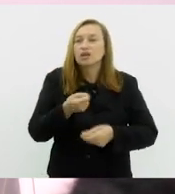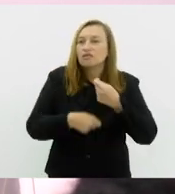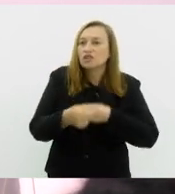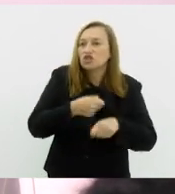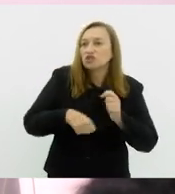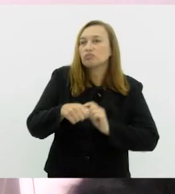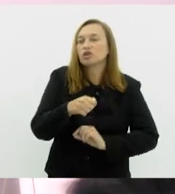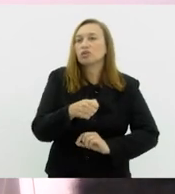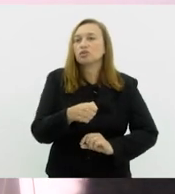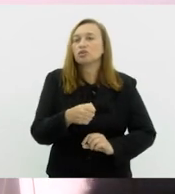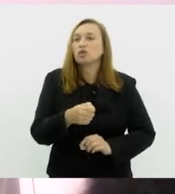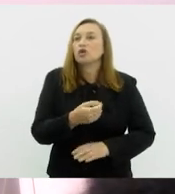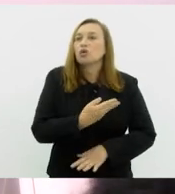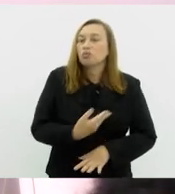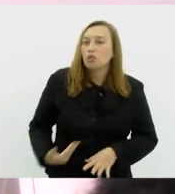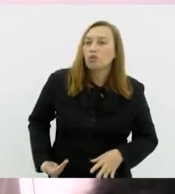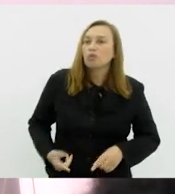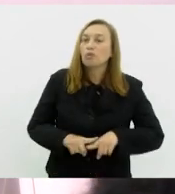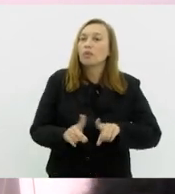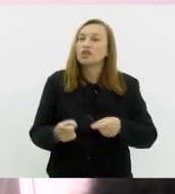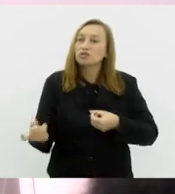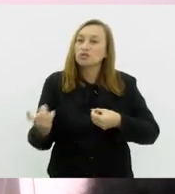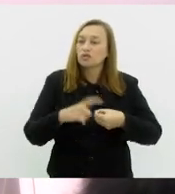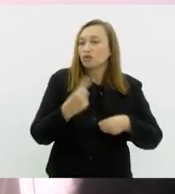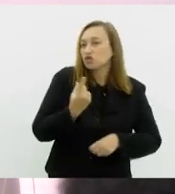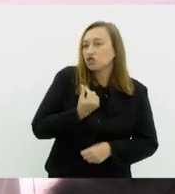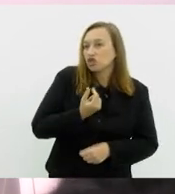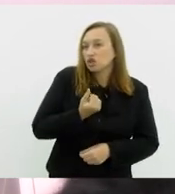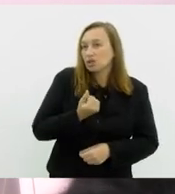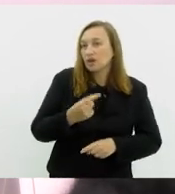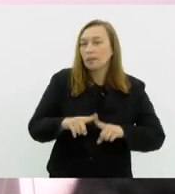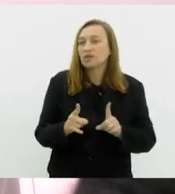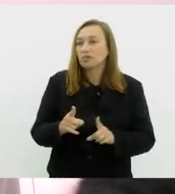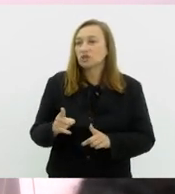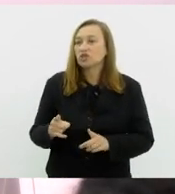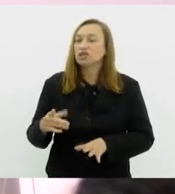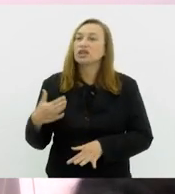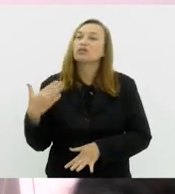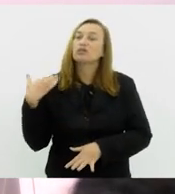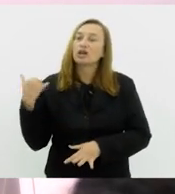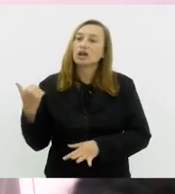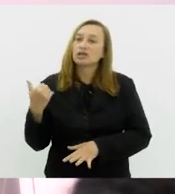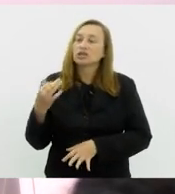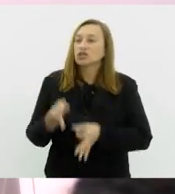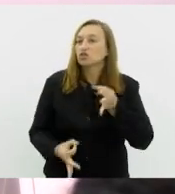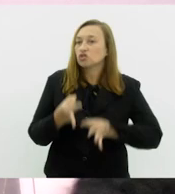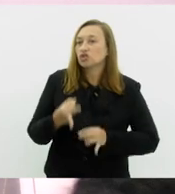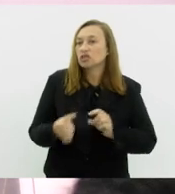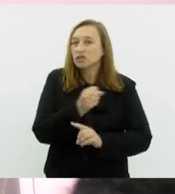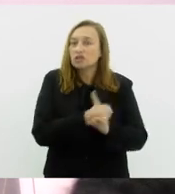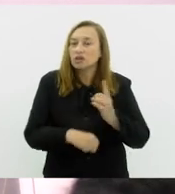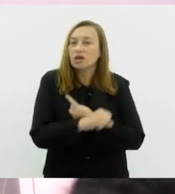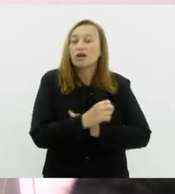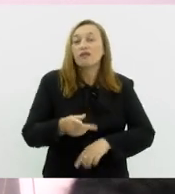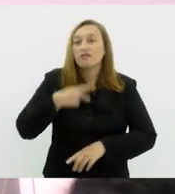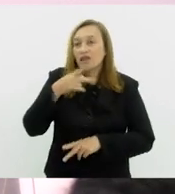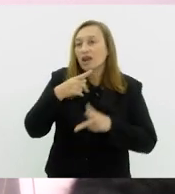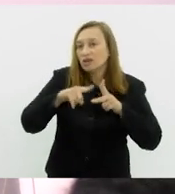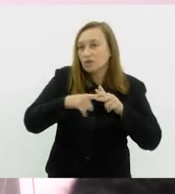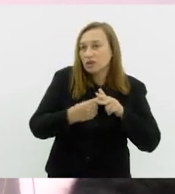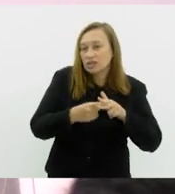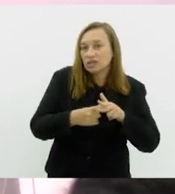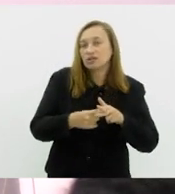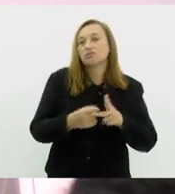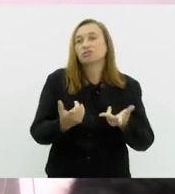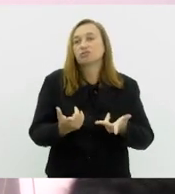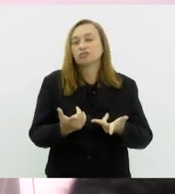mas no retorno de dinheiro. Mas, como o lado em que nós estamos é o lado da justiça social, a gente precisa falar, sim, de correção de desigualdade desde a